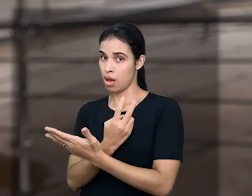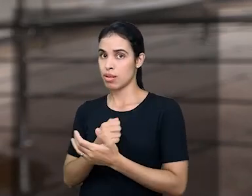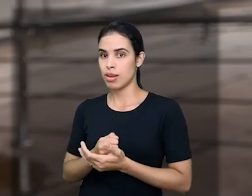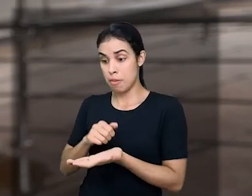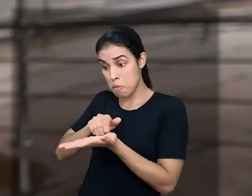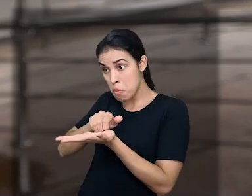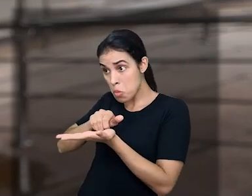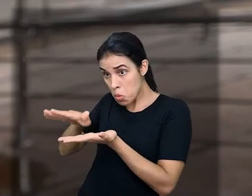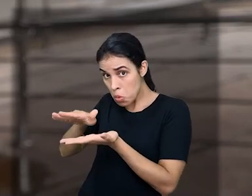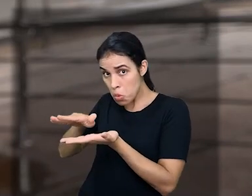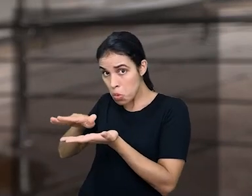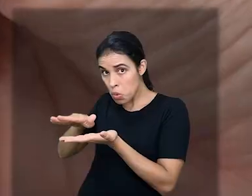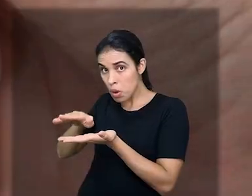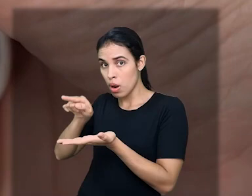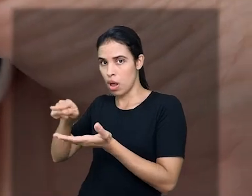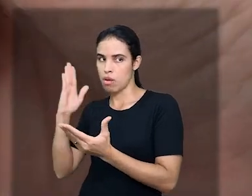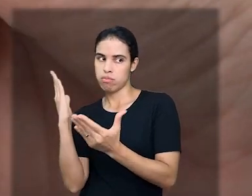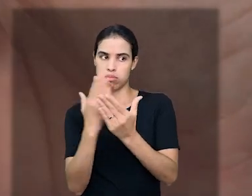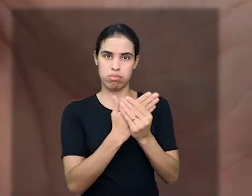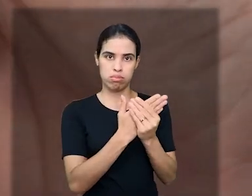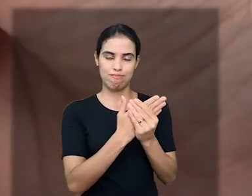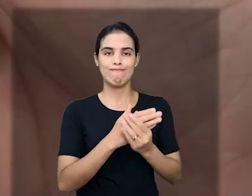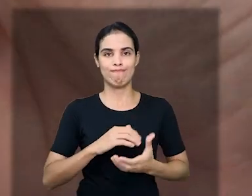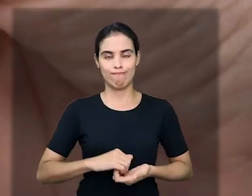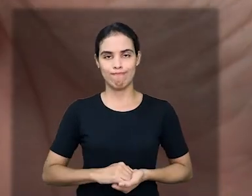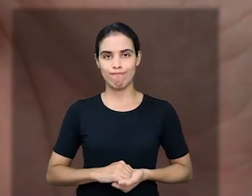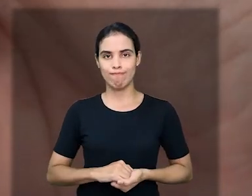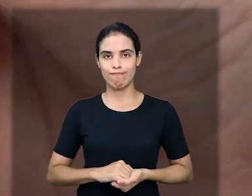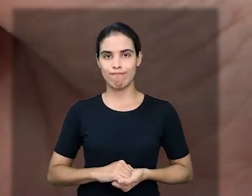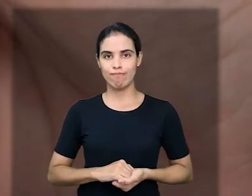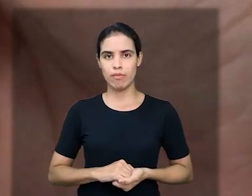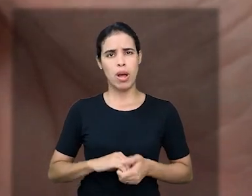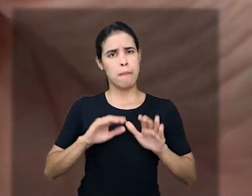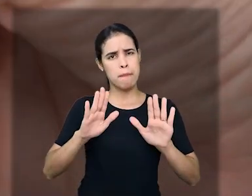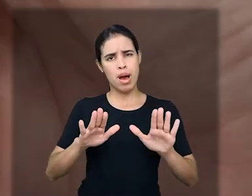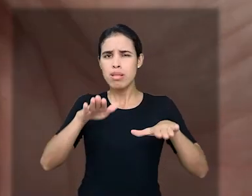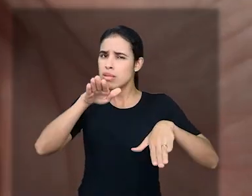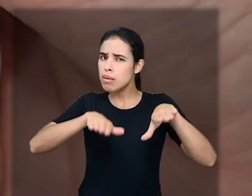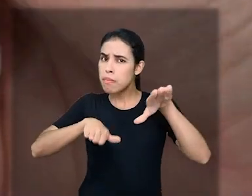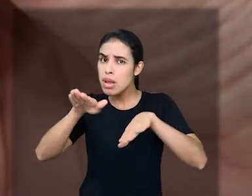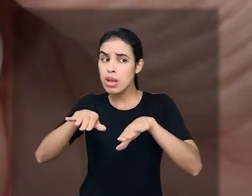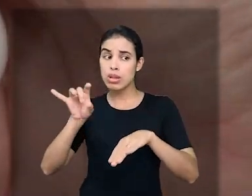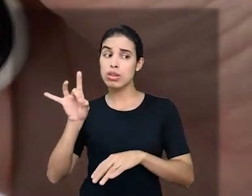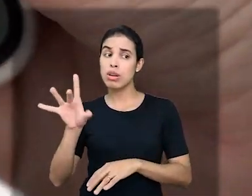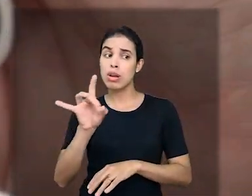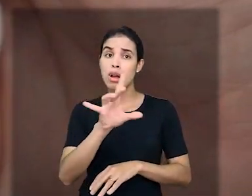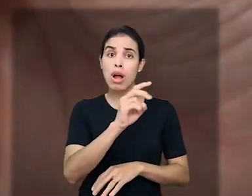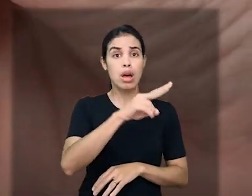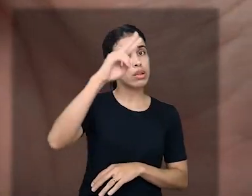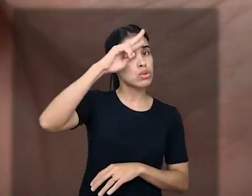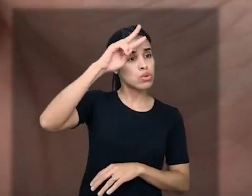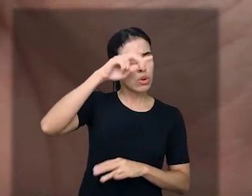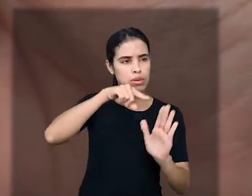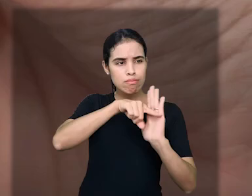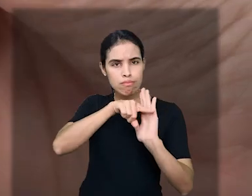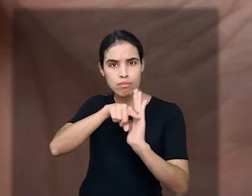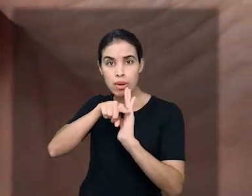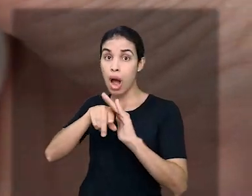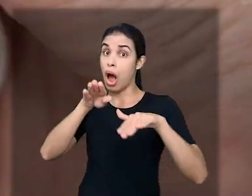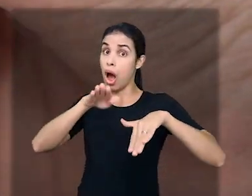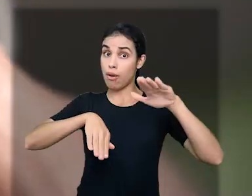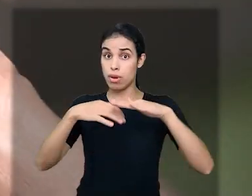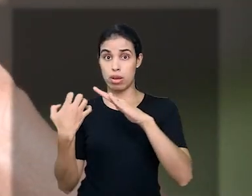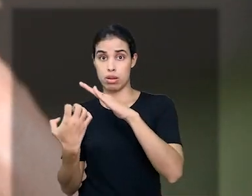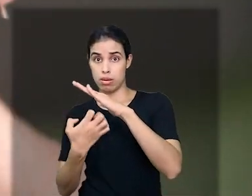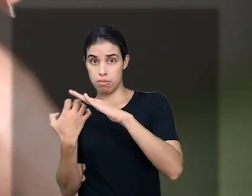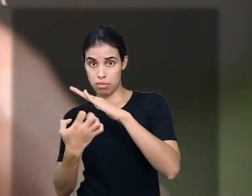A demissão foi revogada. Mas nem todas as situações são como essa e, dependendo do caso, o empregador pode ler